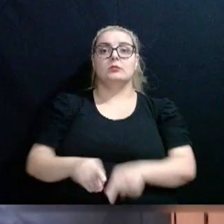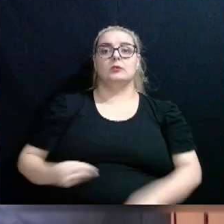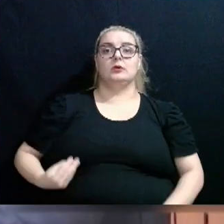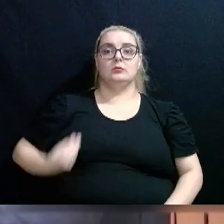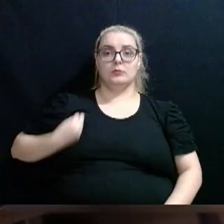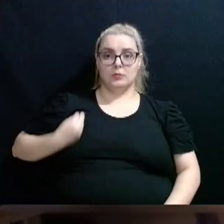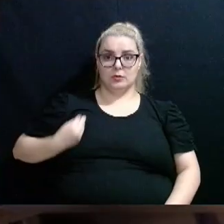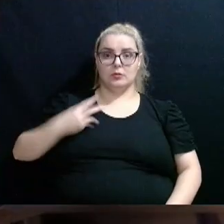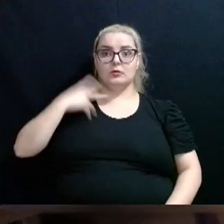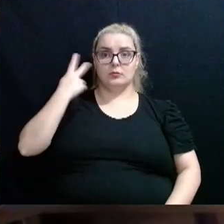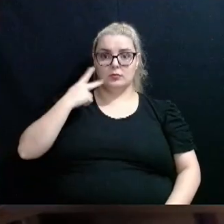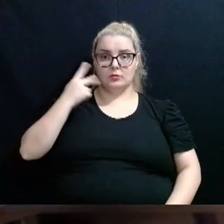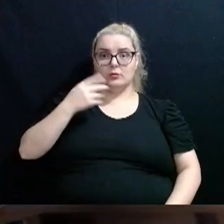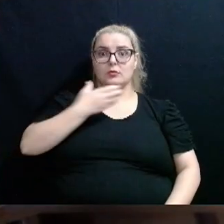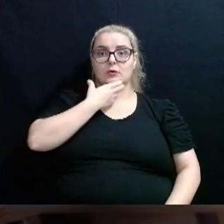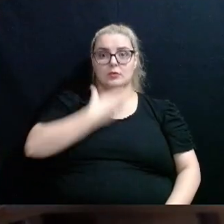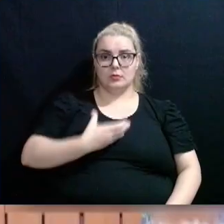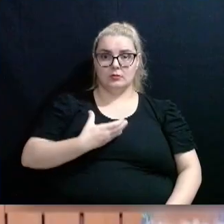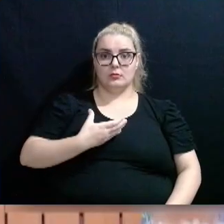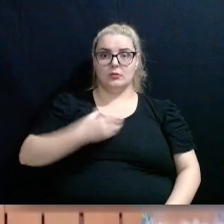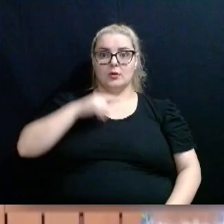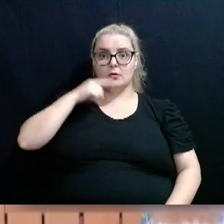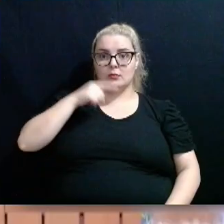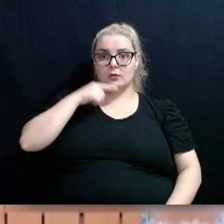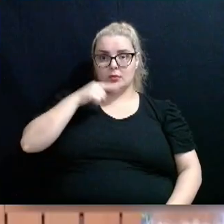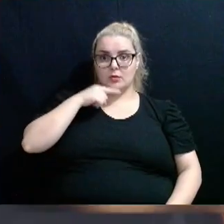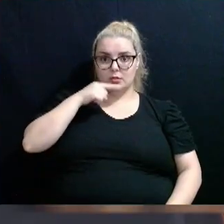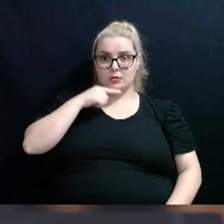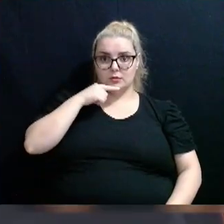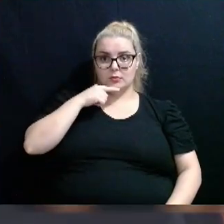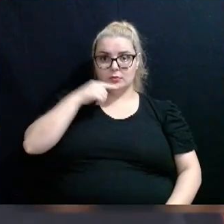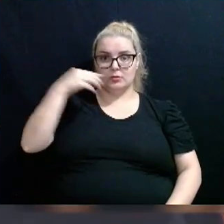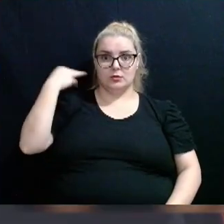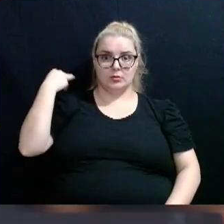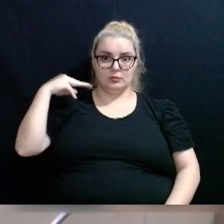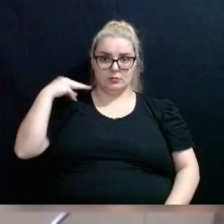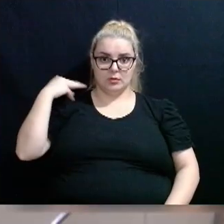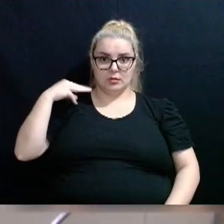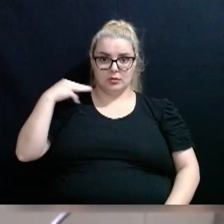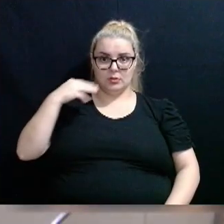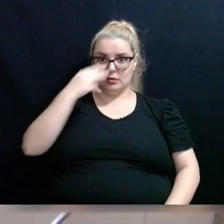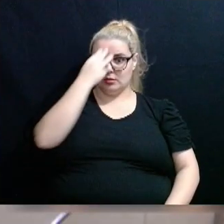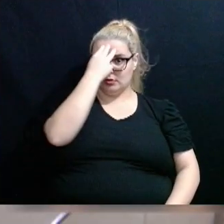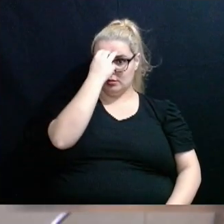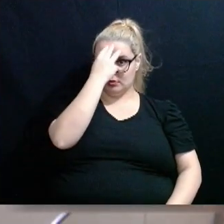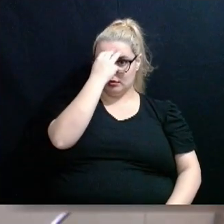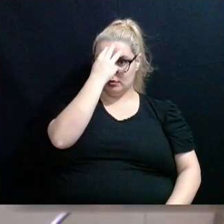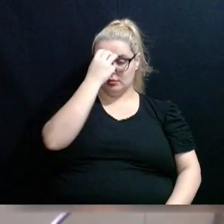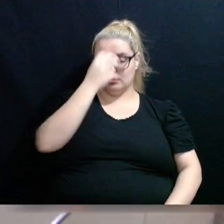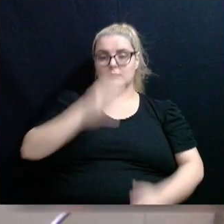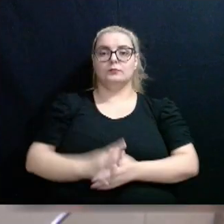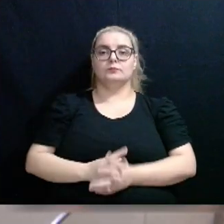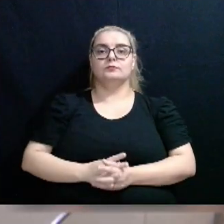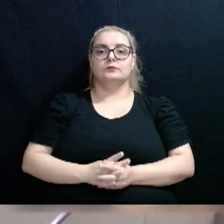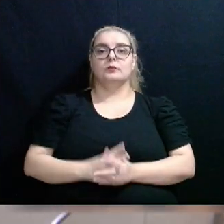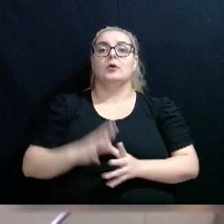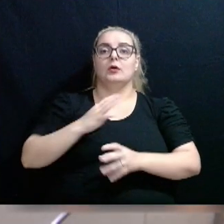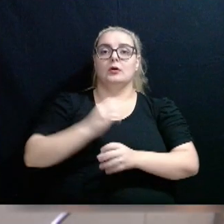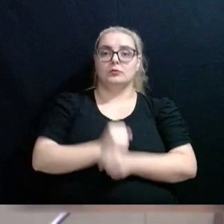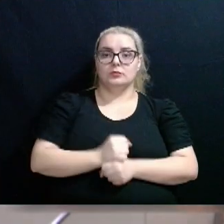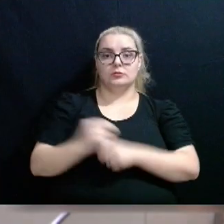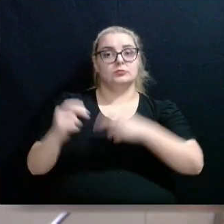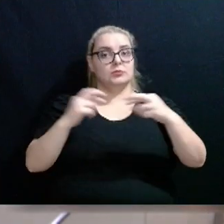vereadores Carmo Luiz, Eduardo Magoga, Mariana Conte e Wagner Romão. Ao todo, foram analisados